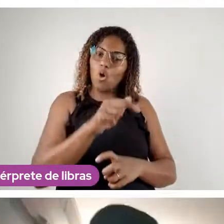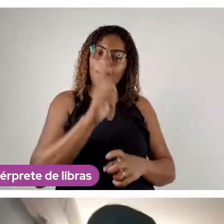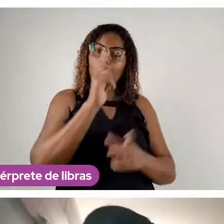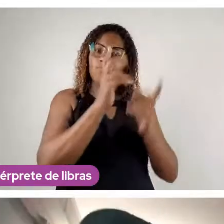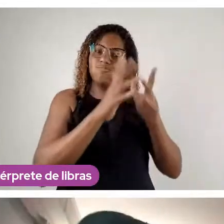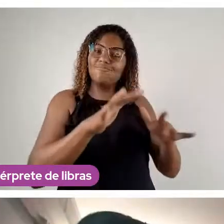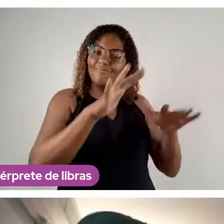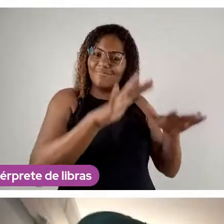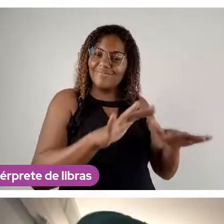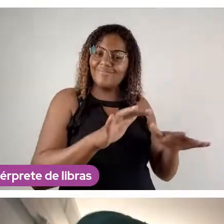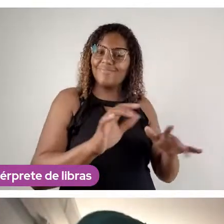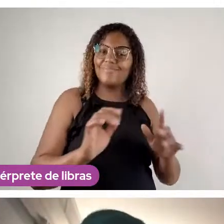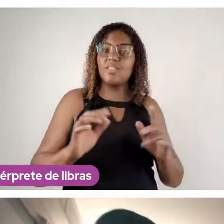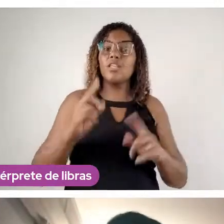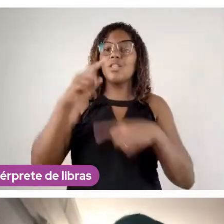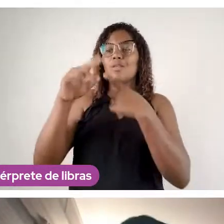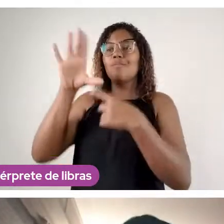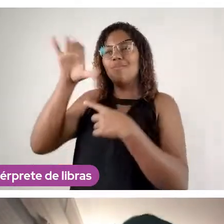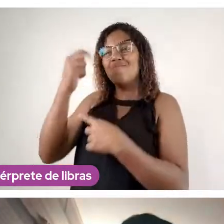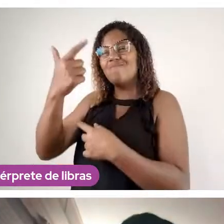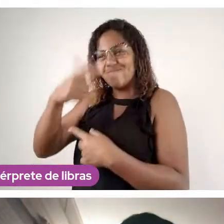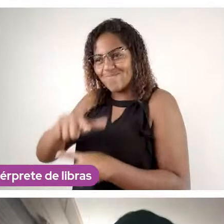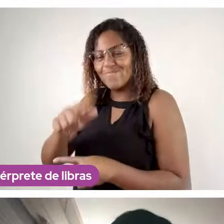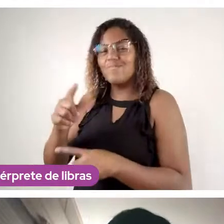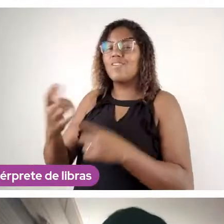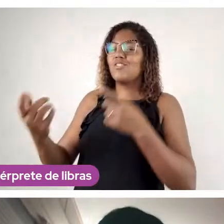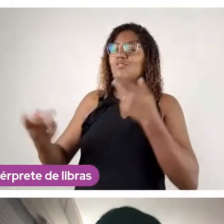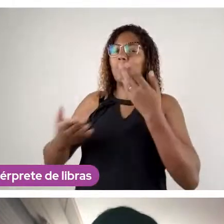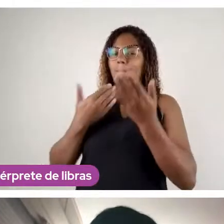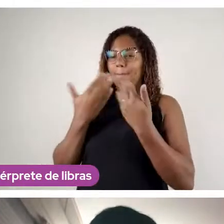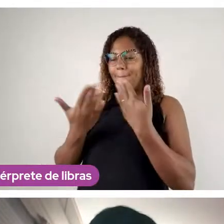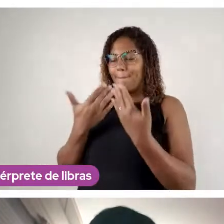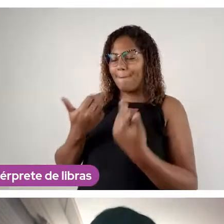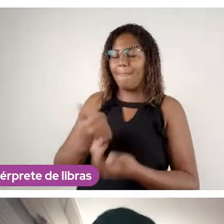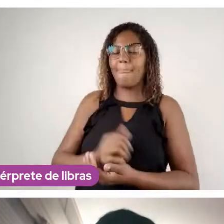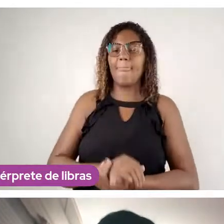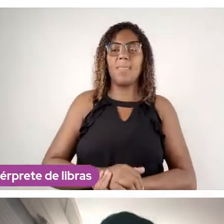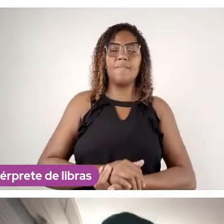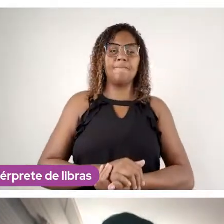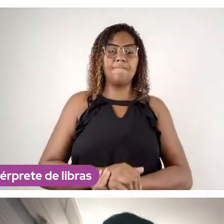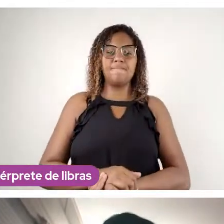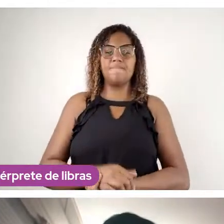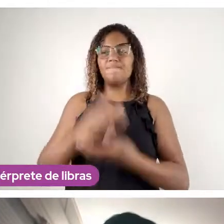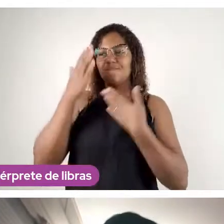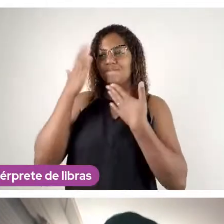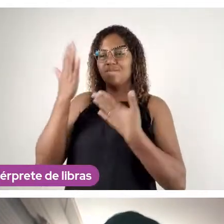aí no finalzinho a gente chama de novo para poder bater um papo, tá bom? Obrigada. Letícia?